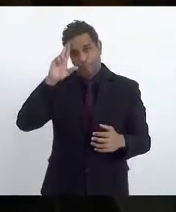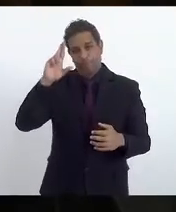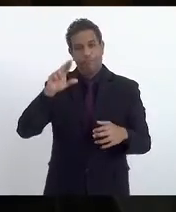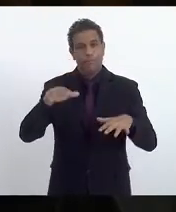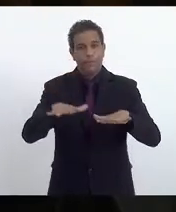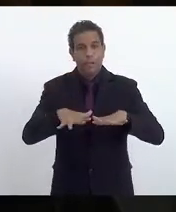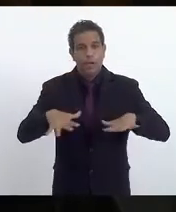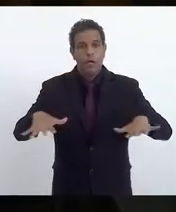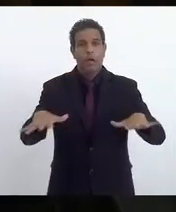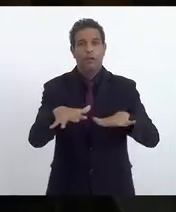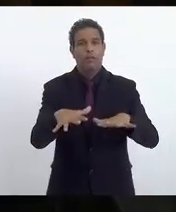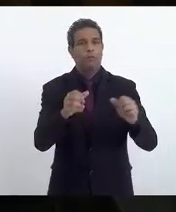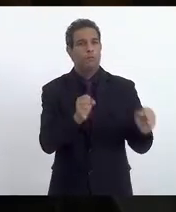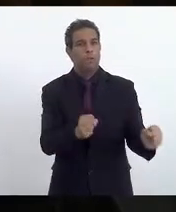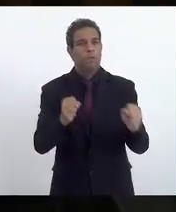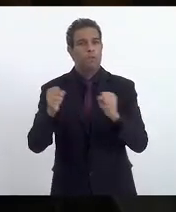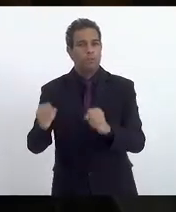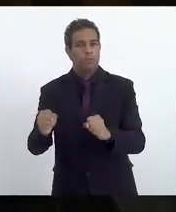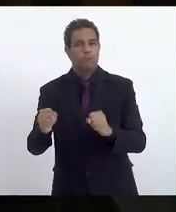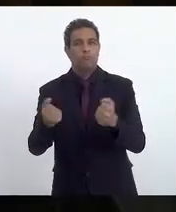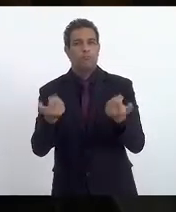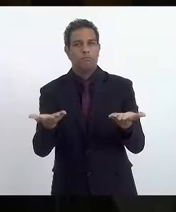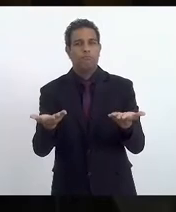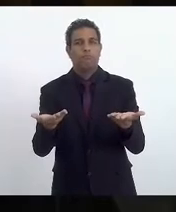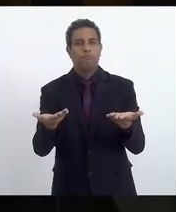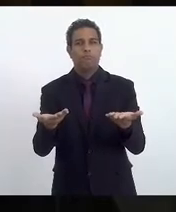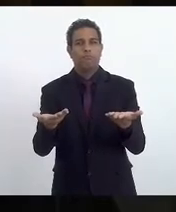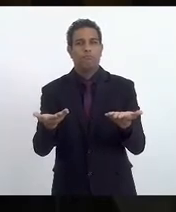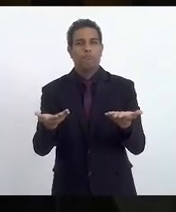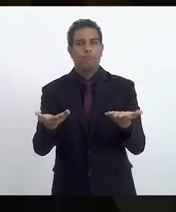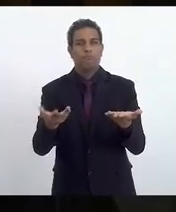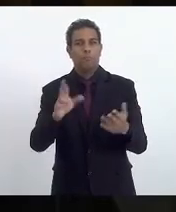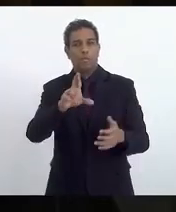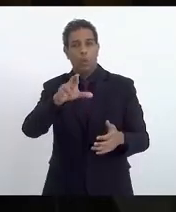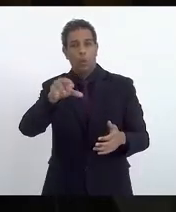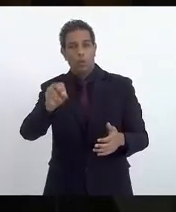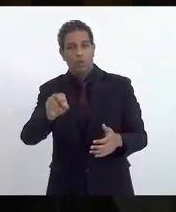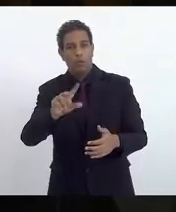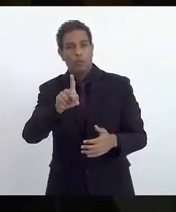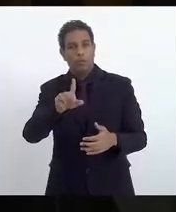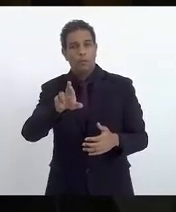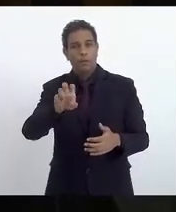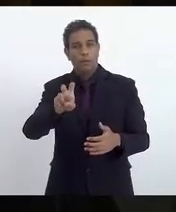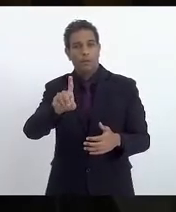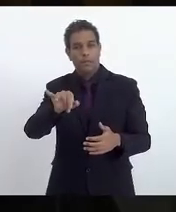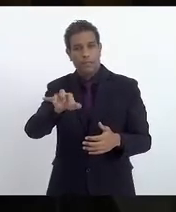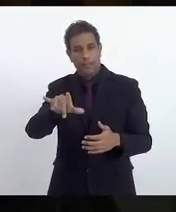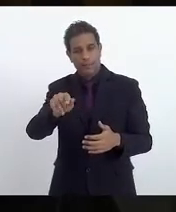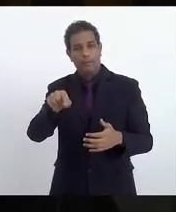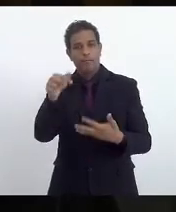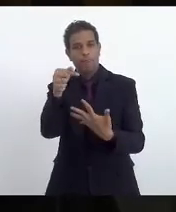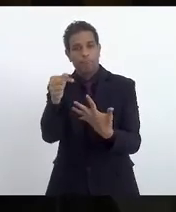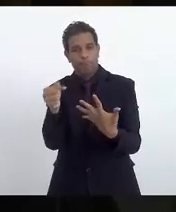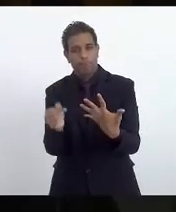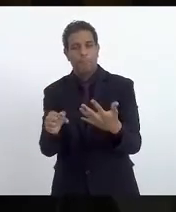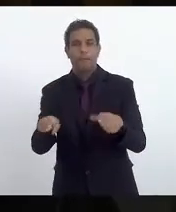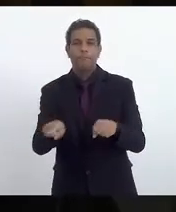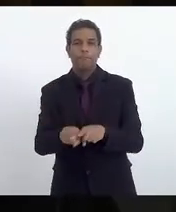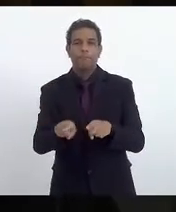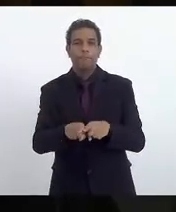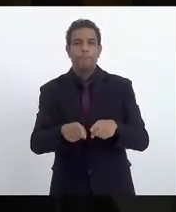Executivo o rio Previdência Oi e aí especificamente